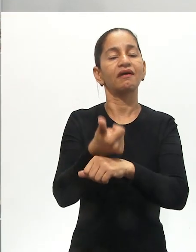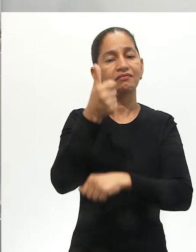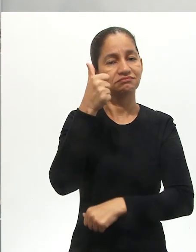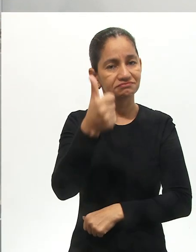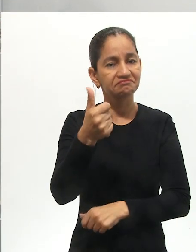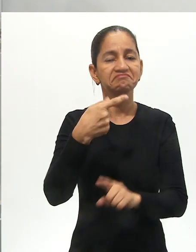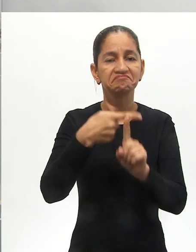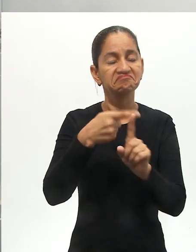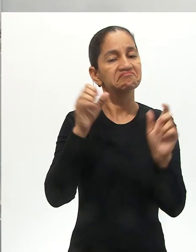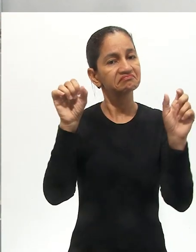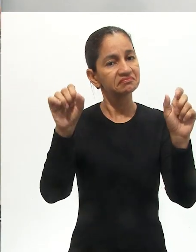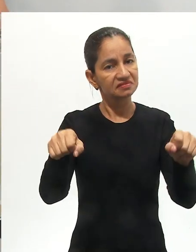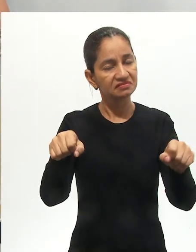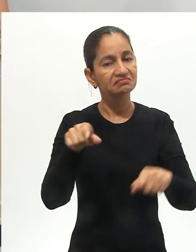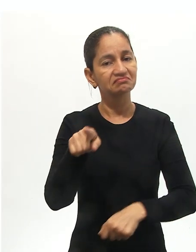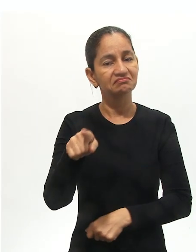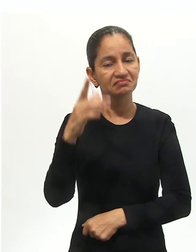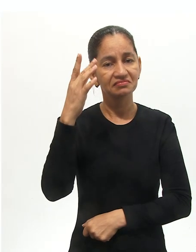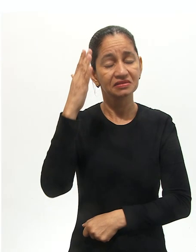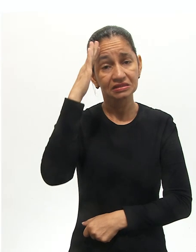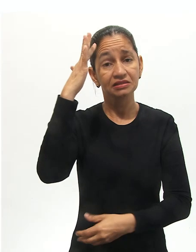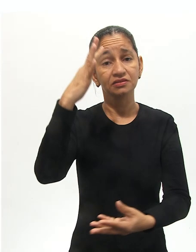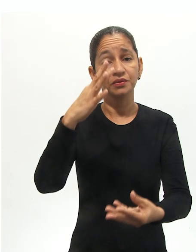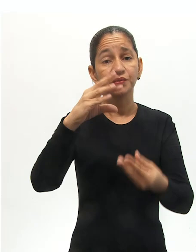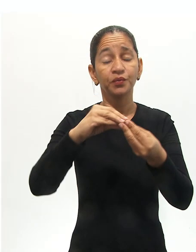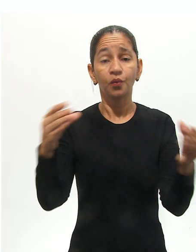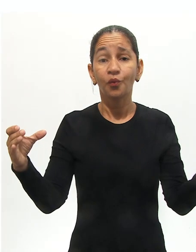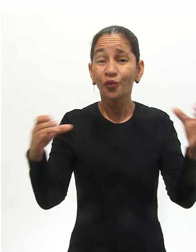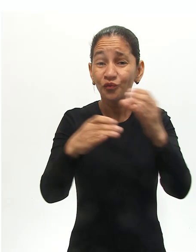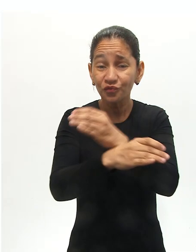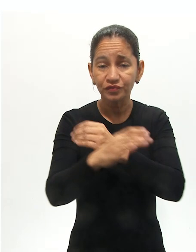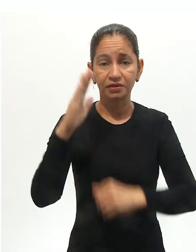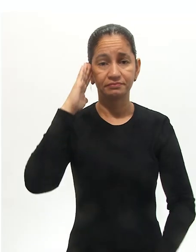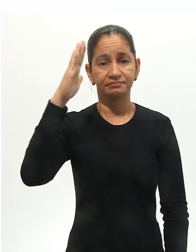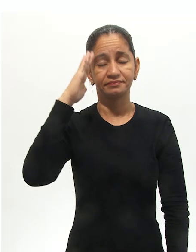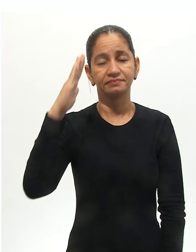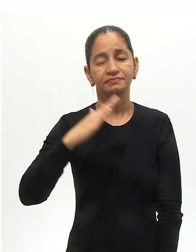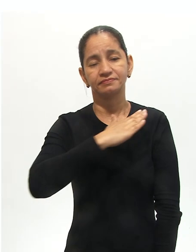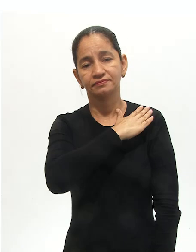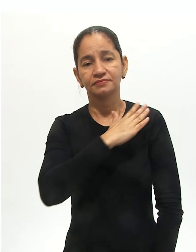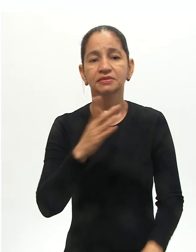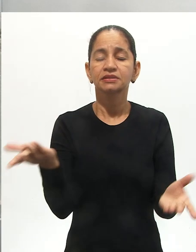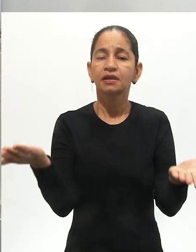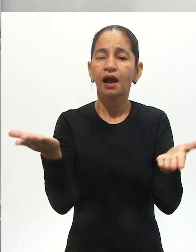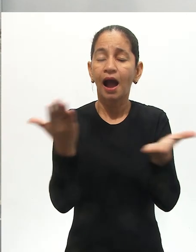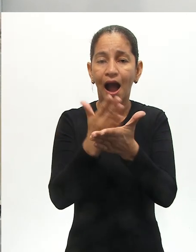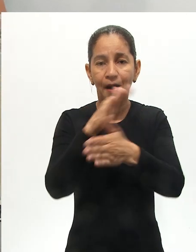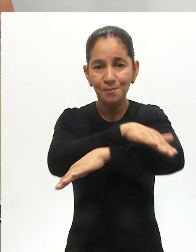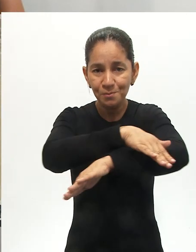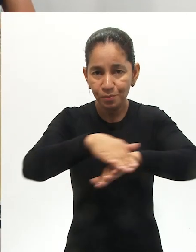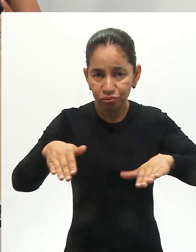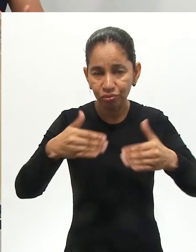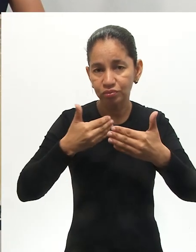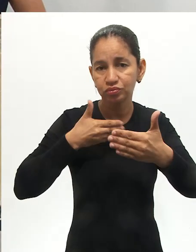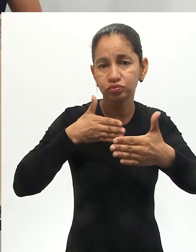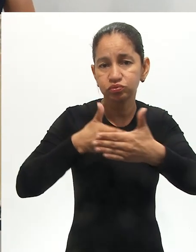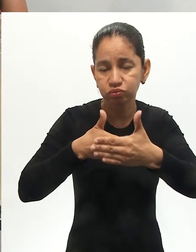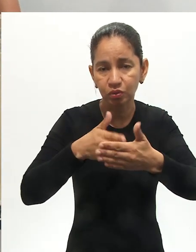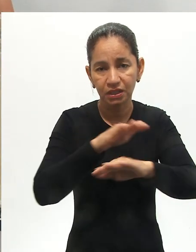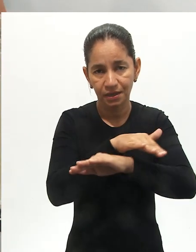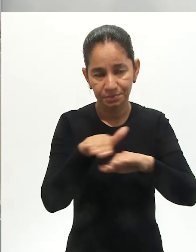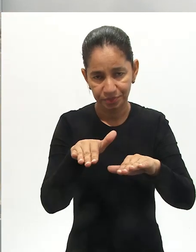mais qualificada para o mercado de trabalho. Com o fim da ditadura militar, nos anos 90, essas